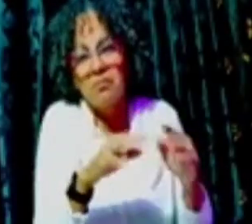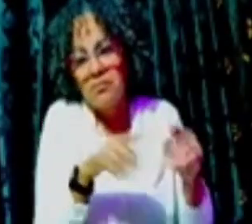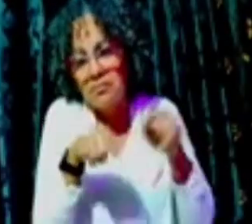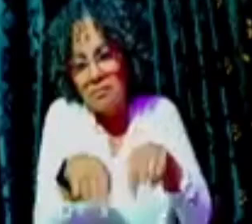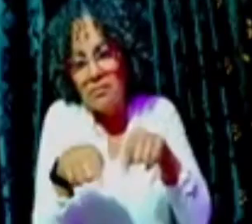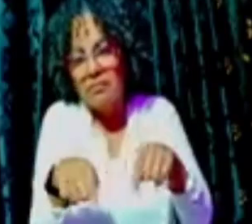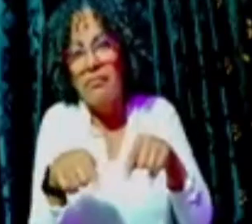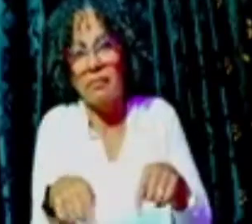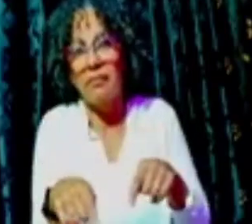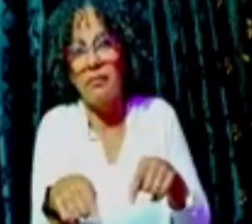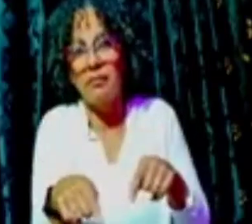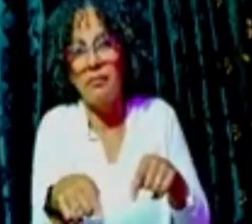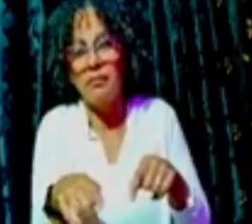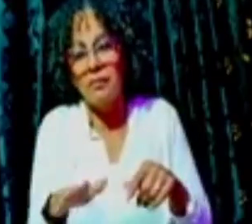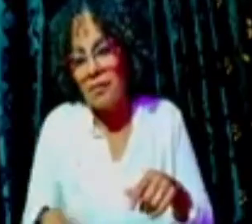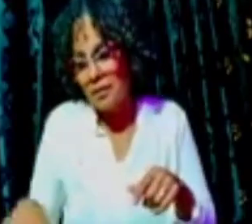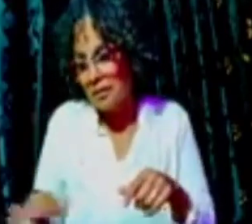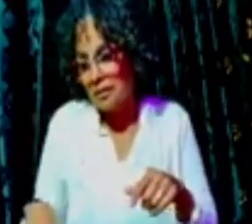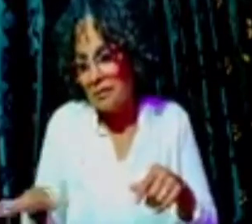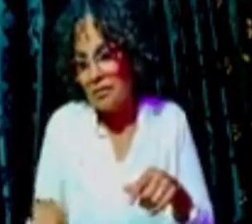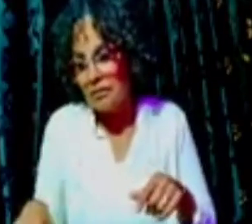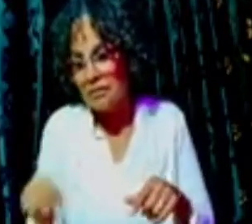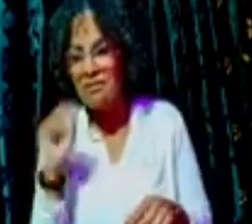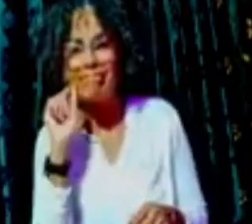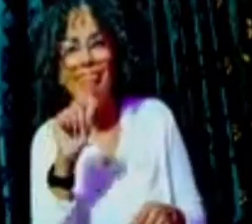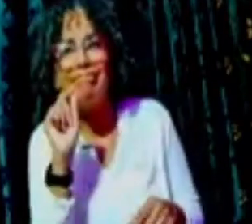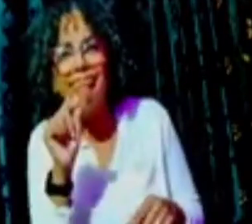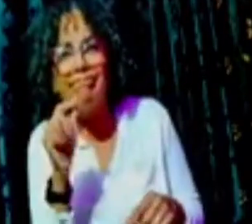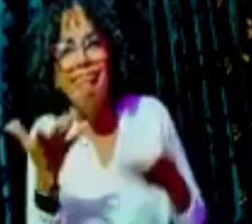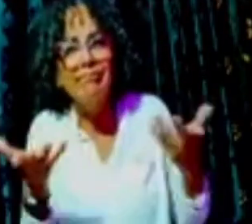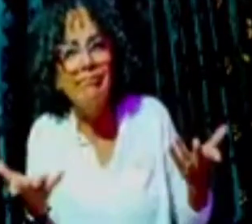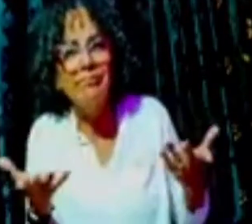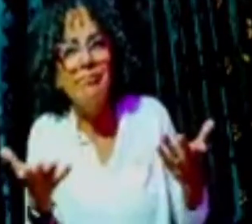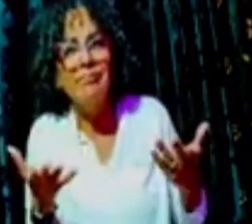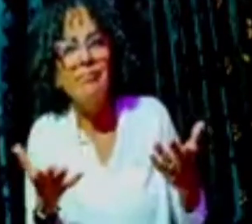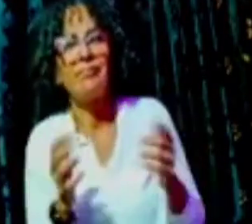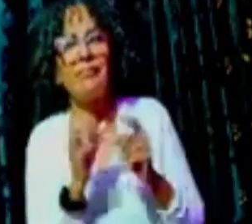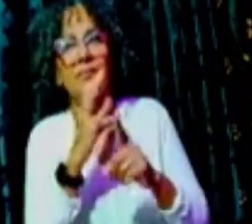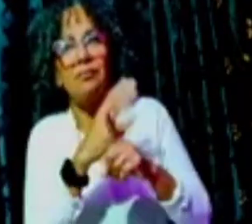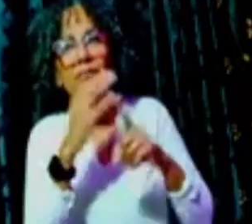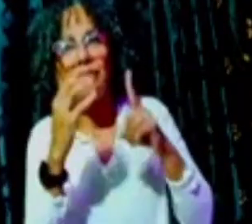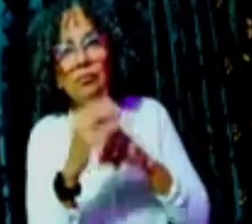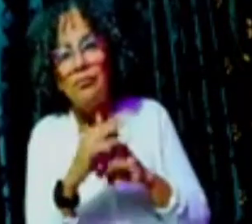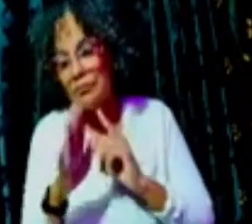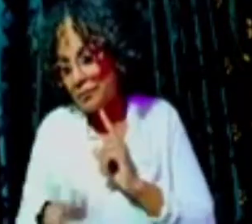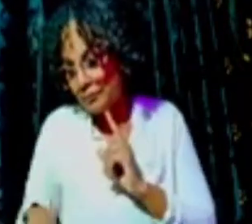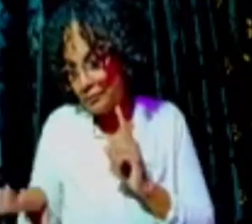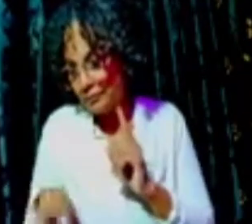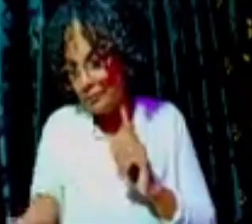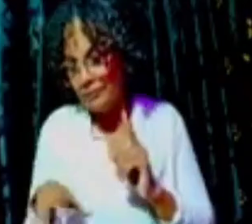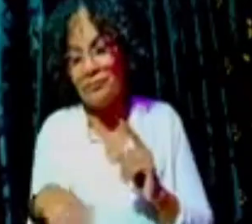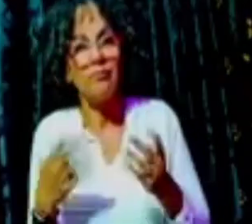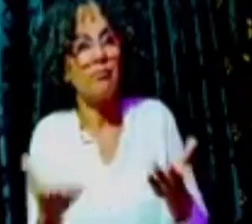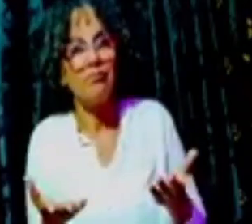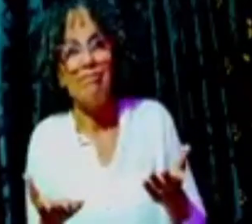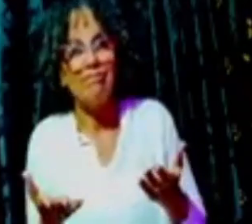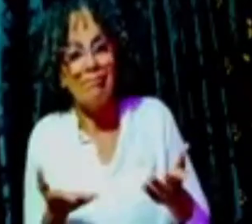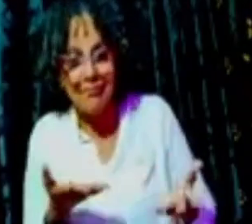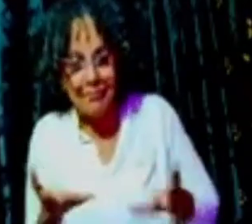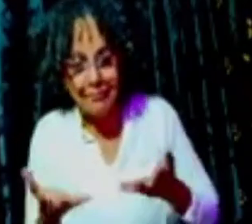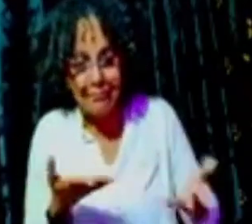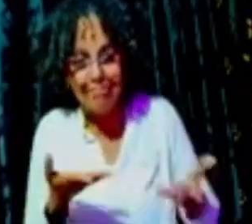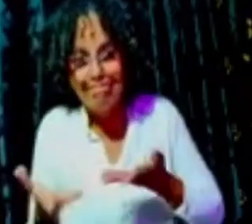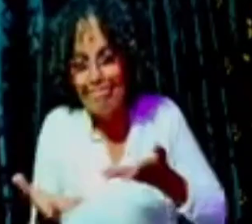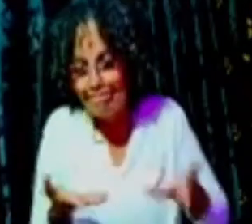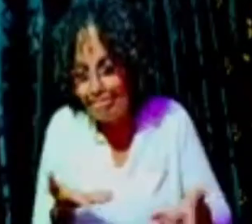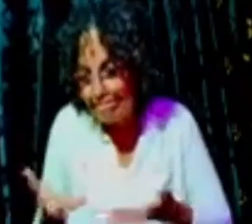não tem onde deixar a criança. Quem está lá no culto infantil não sabe como lidar com aquela criança. E acaba